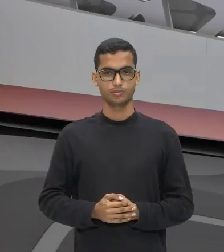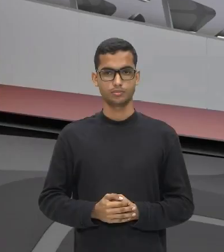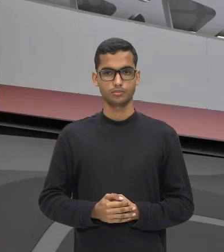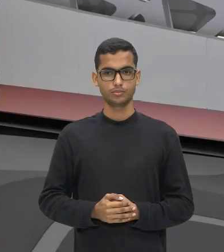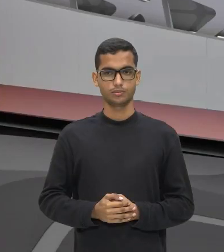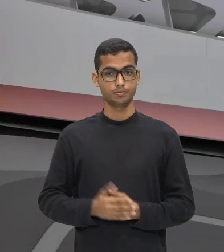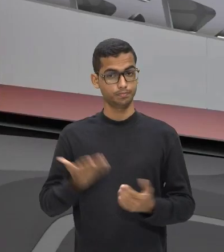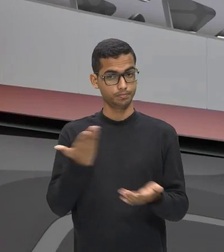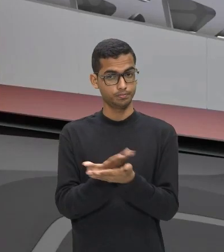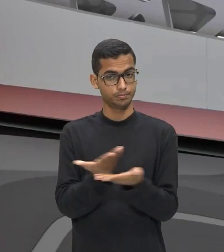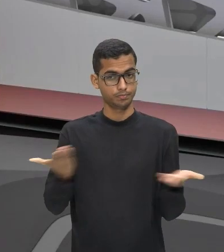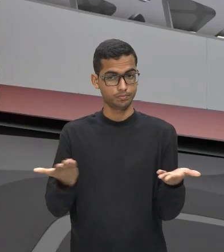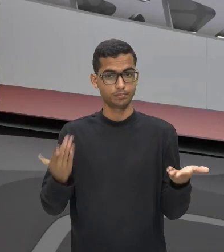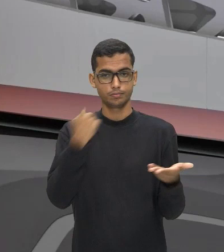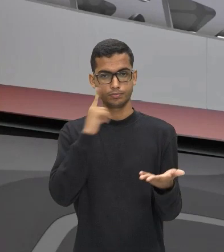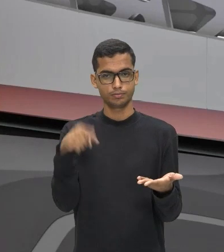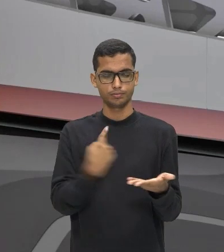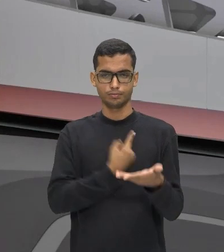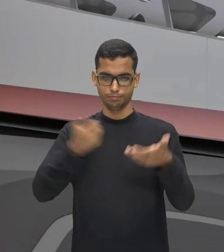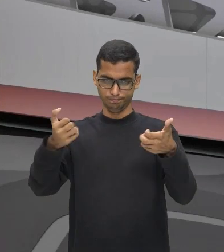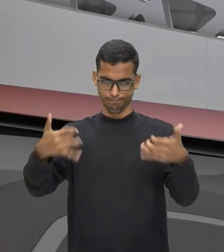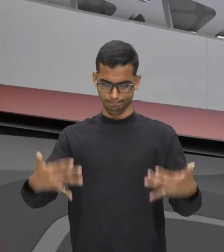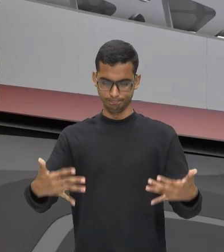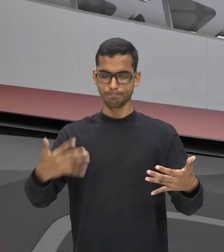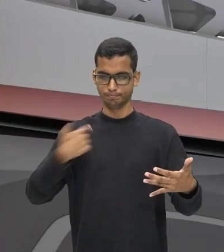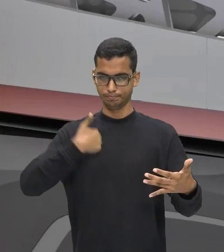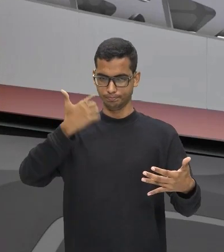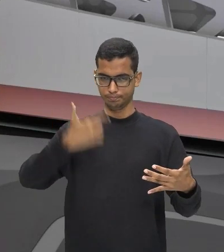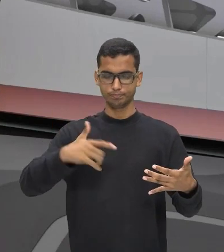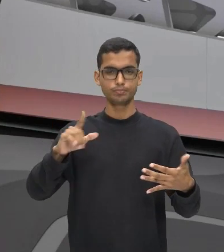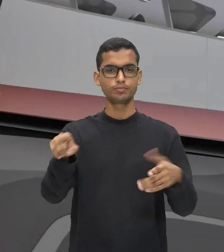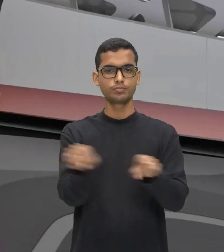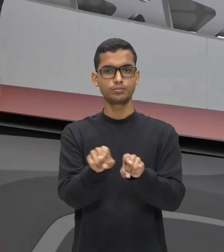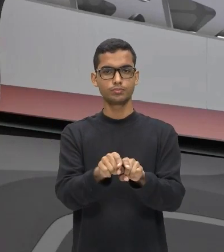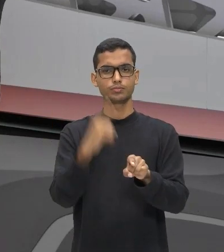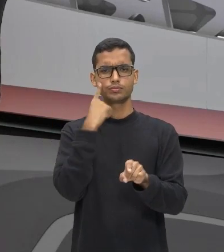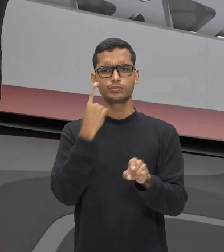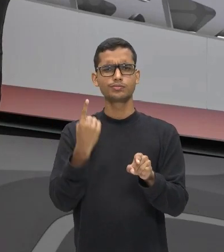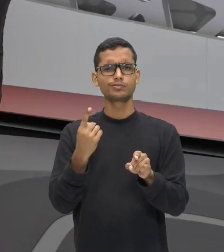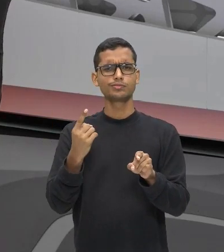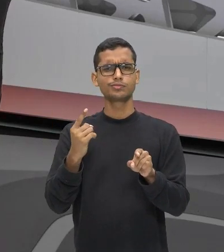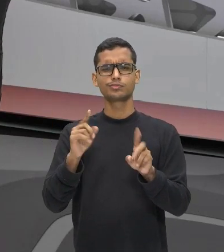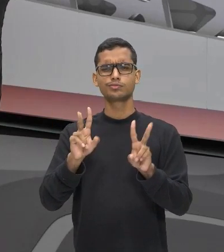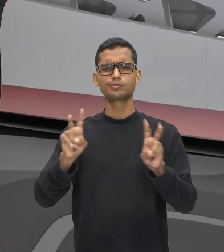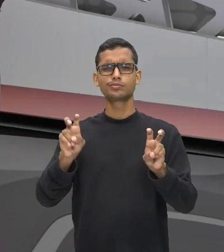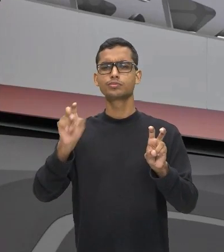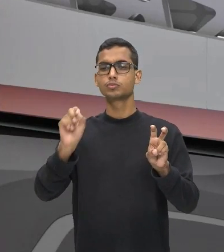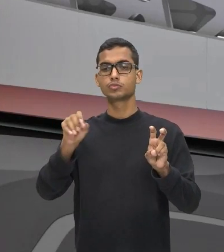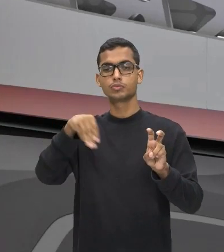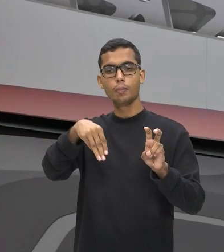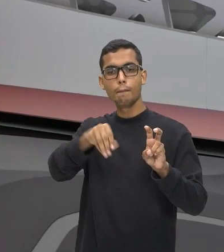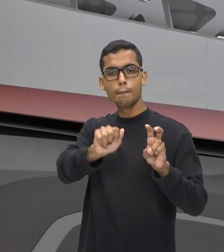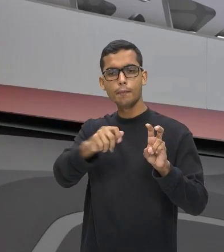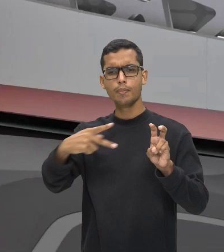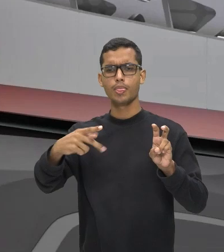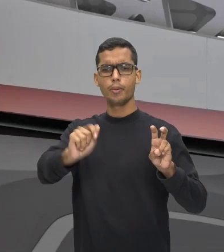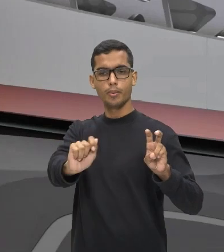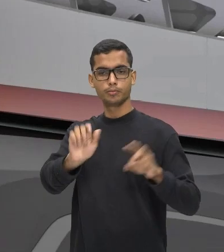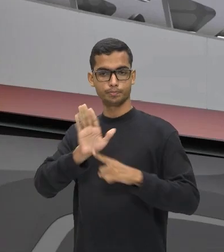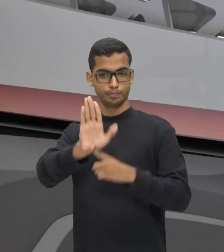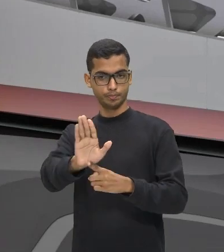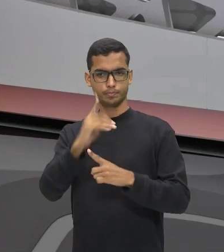Nossa aula de hoje, como eu já falei, vai girar em torno do tema mapa. E aqui, para ilustrar para a gente, vão